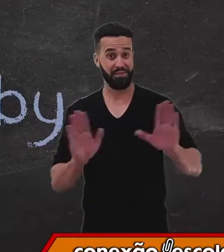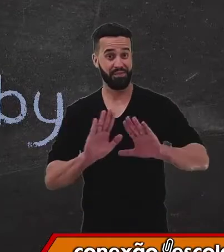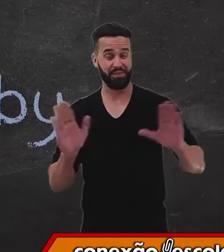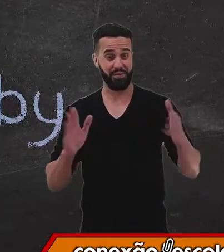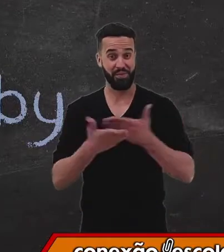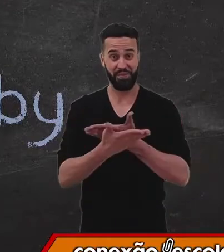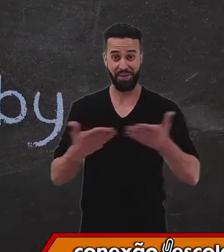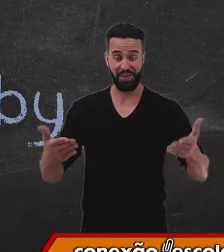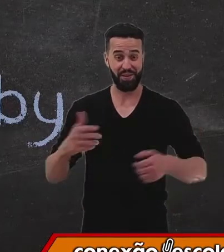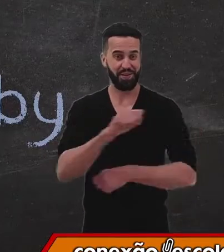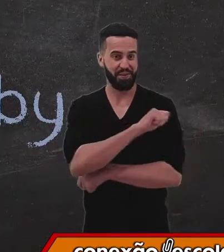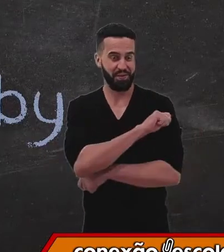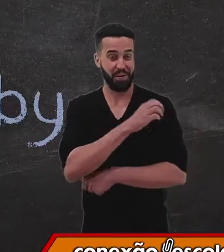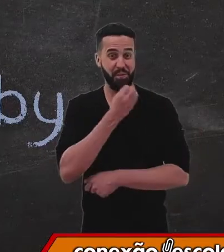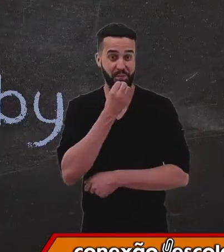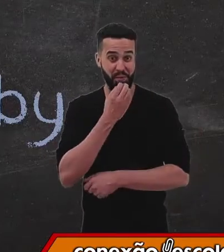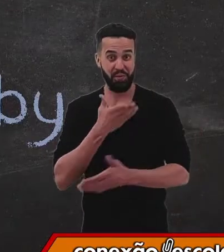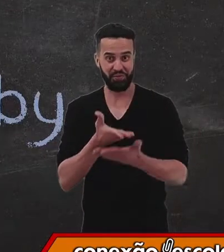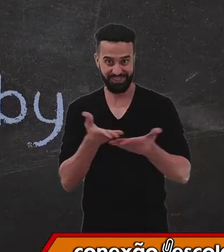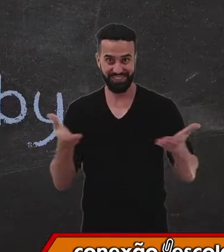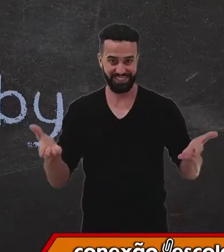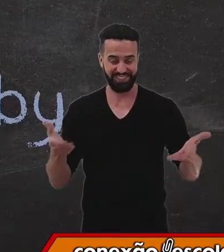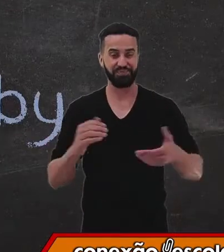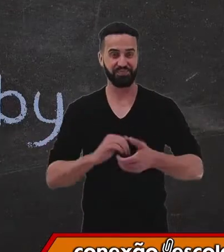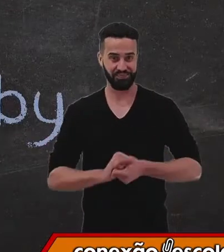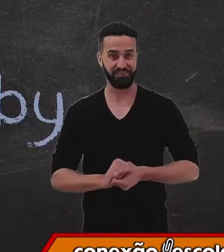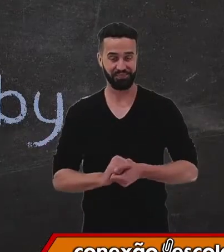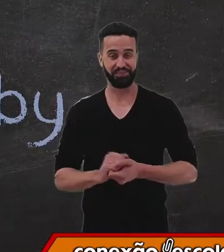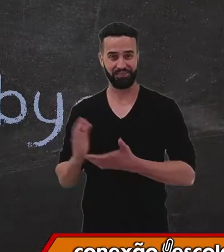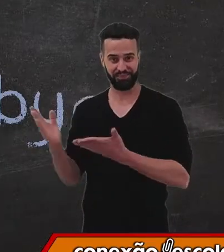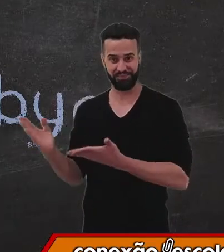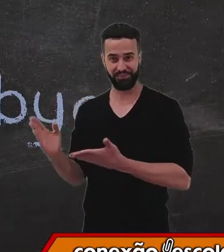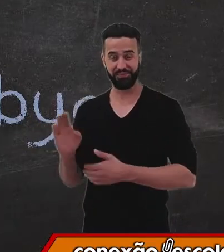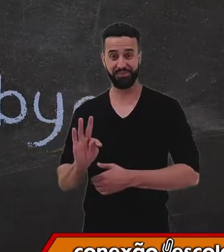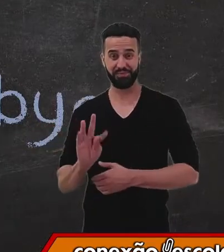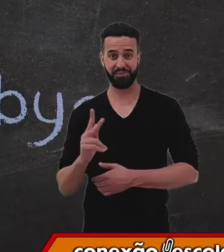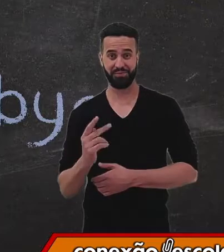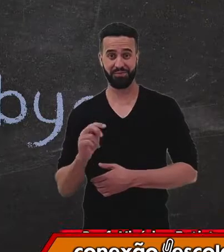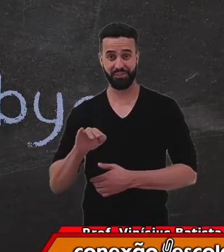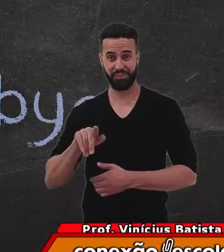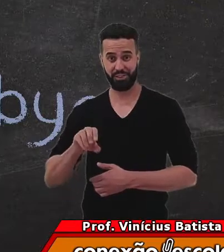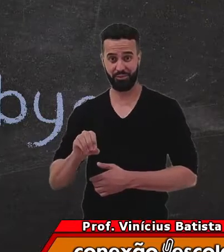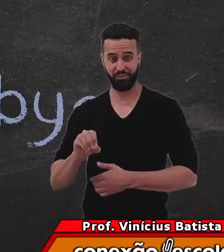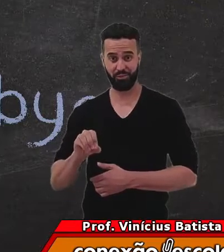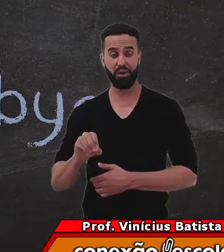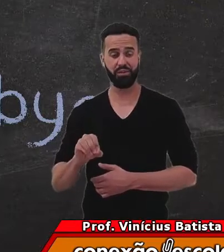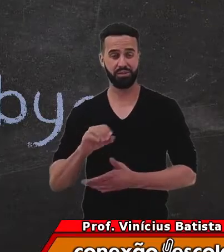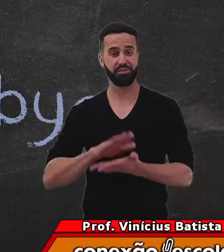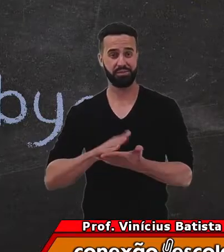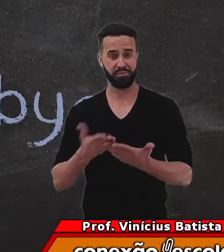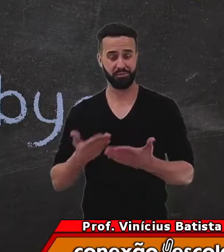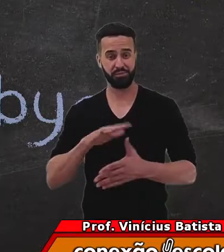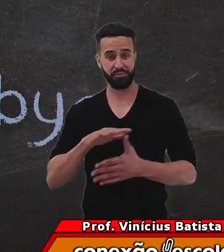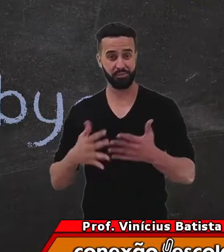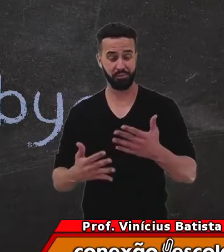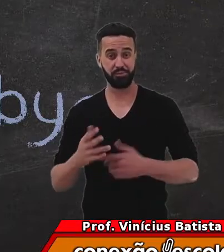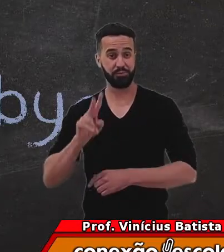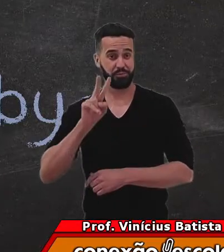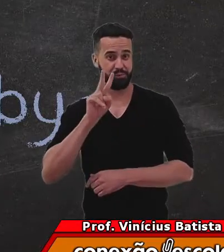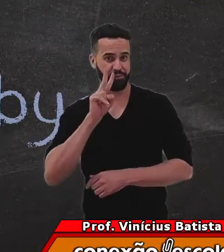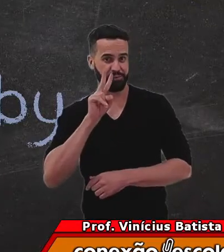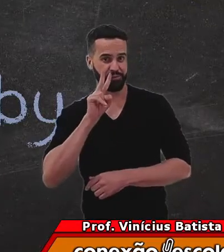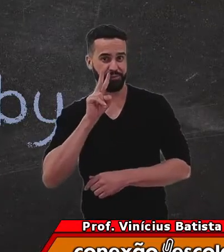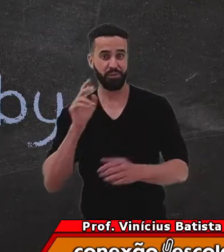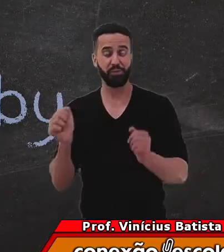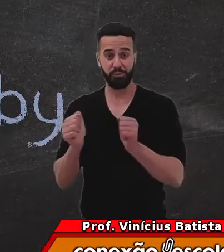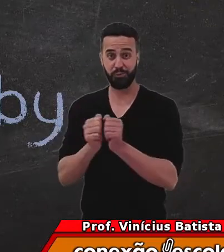Hello, students! Tudo bem com vocês? Bom, eu me chamo Thiago Moraes, ao meu lado eu estou com o intérprete Vinícius e